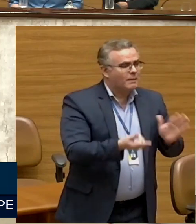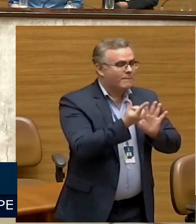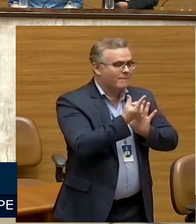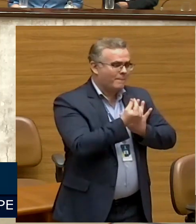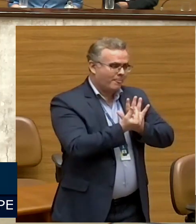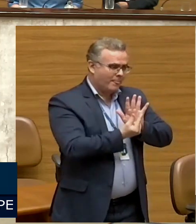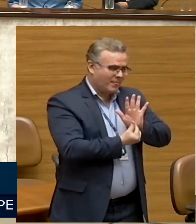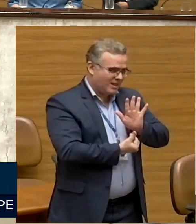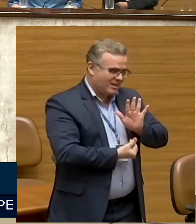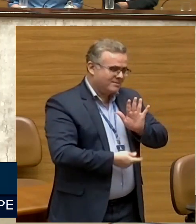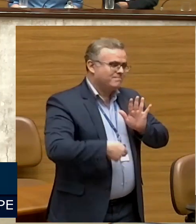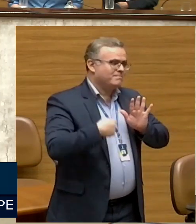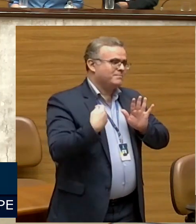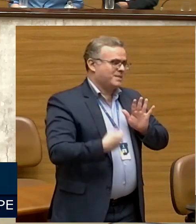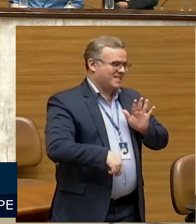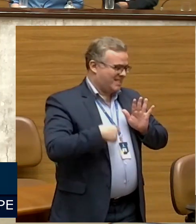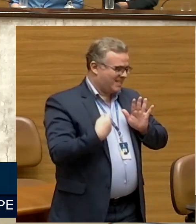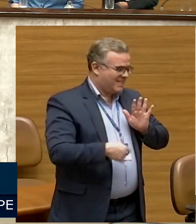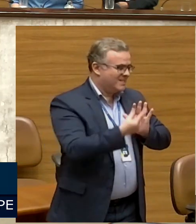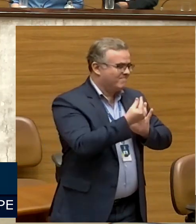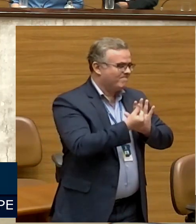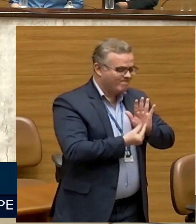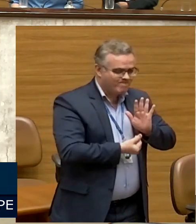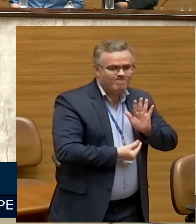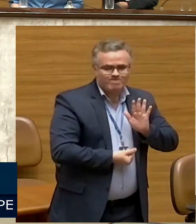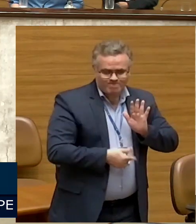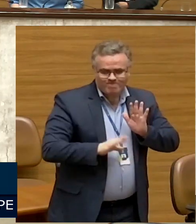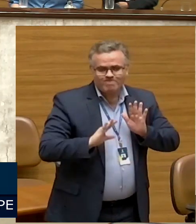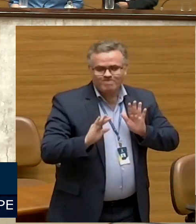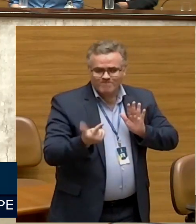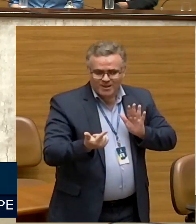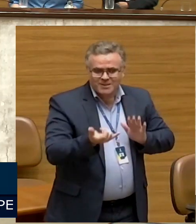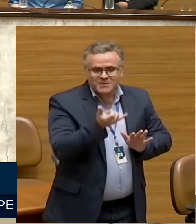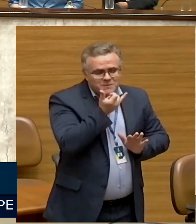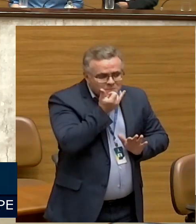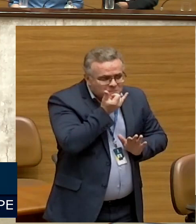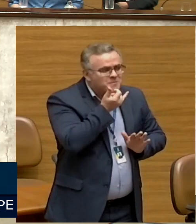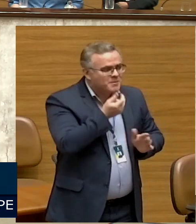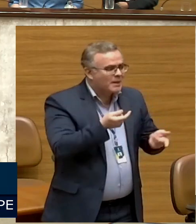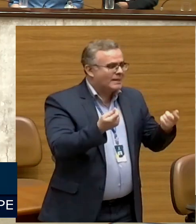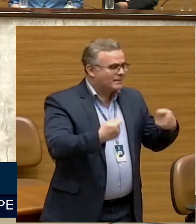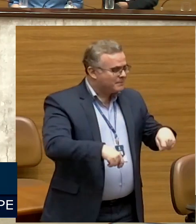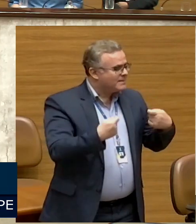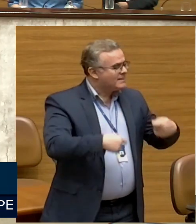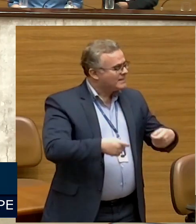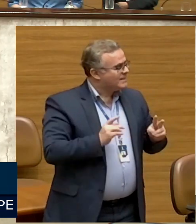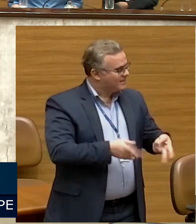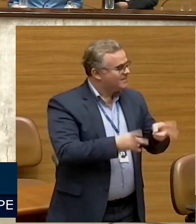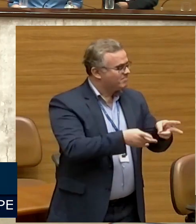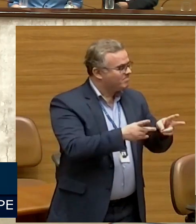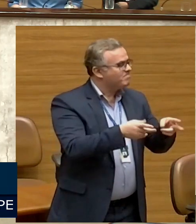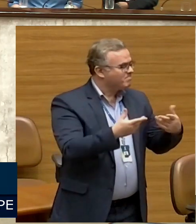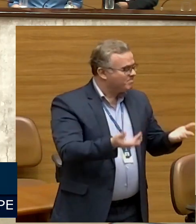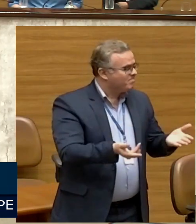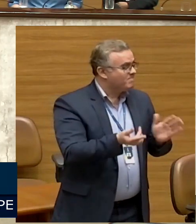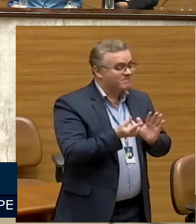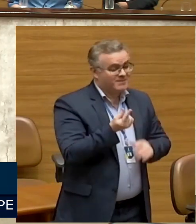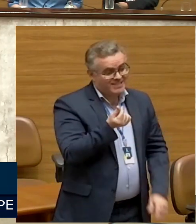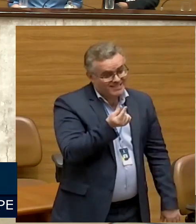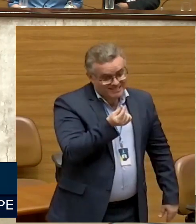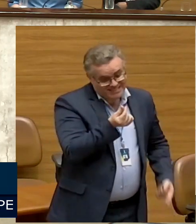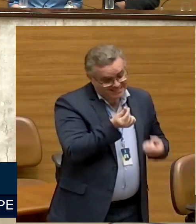sim, né, de orçamento, porque tudo depende, infelizmente, para colocar em prática, né, de dinheiro,